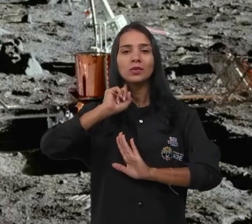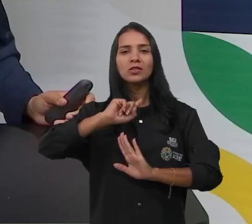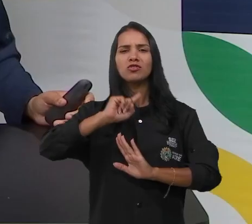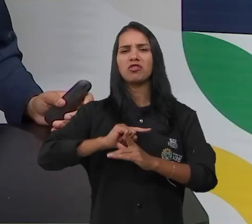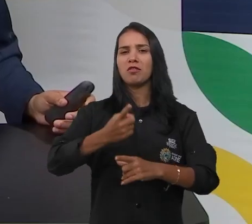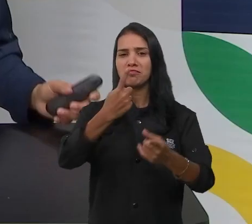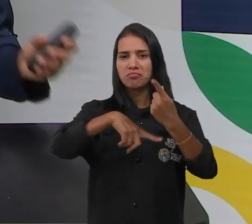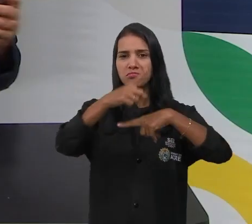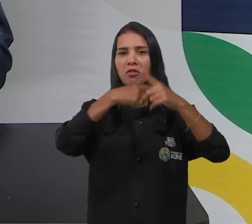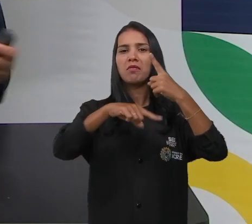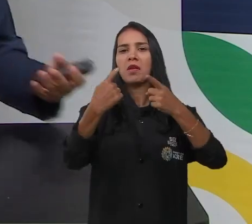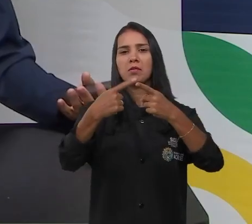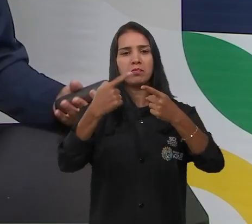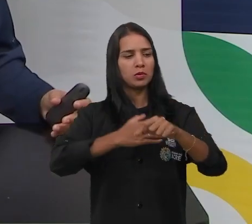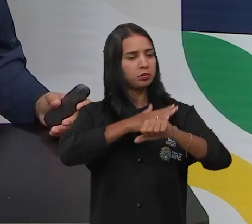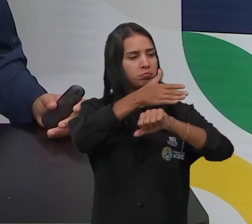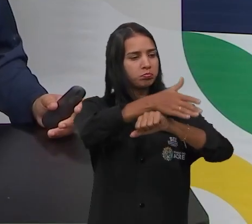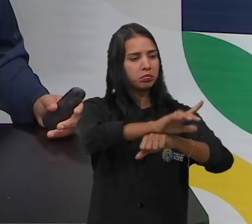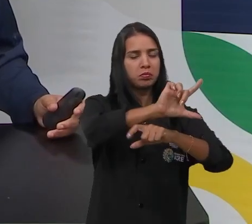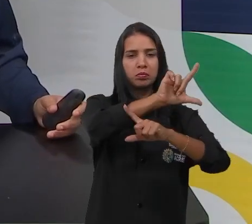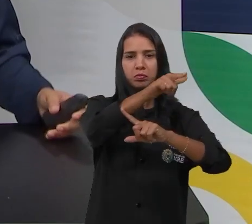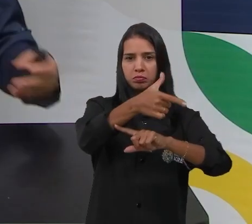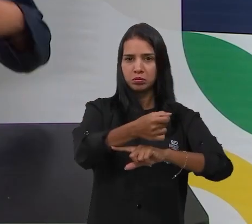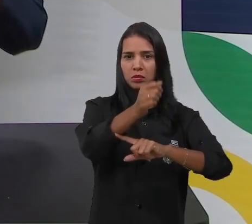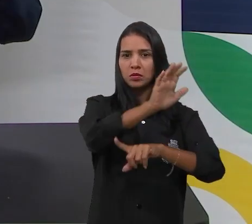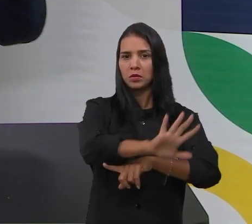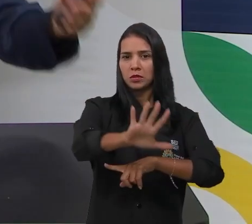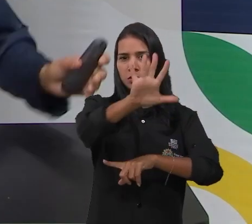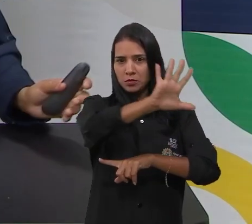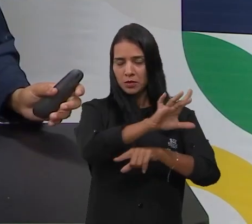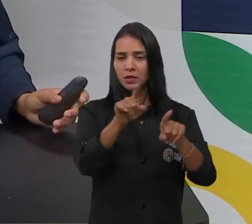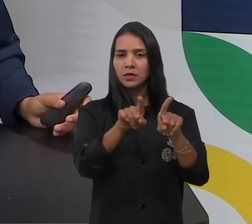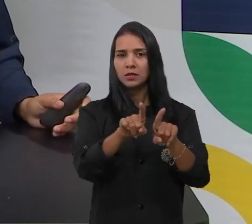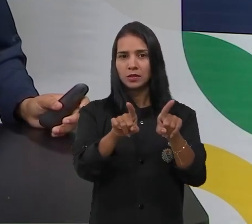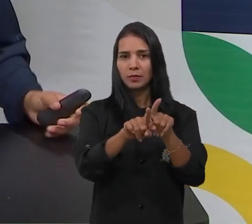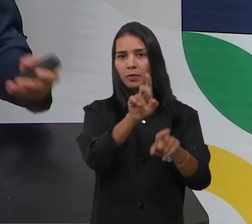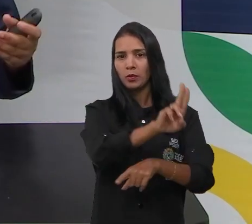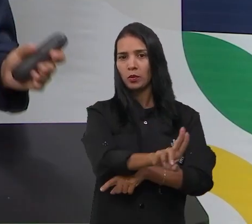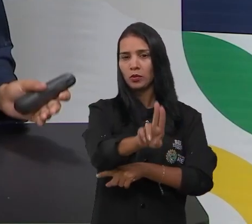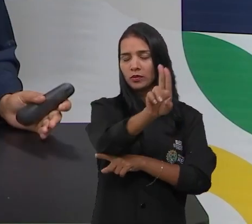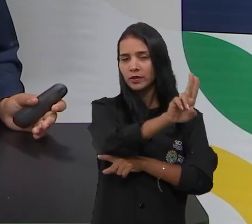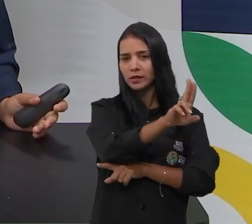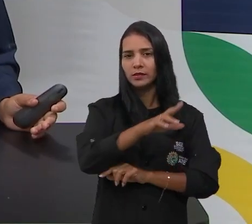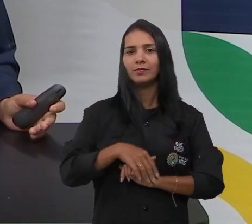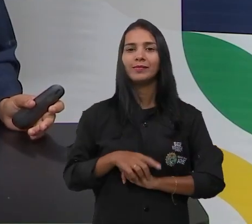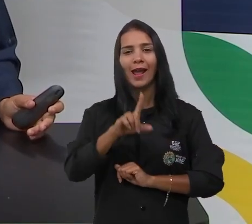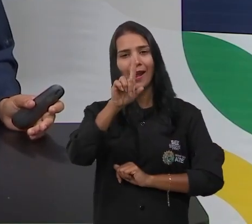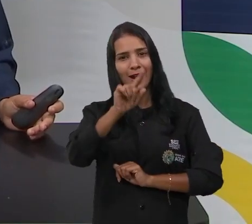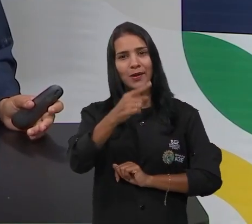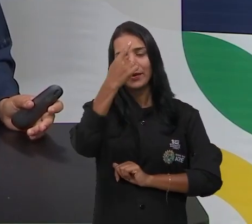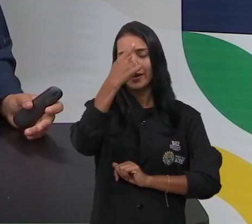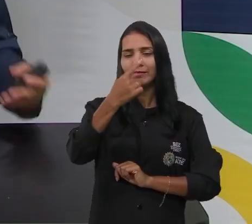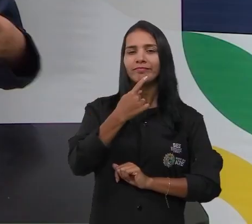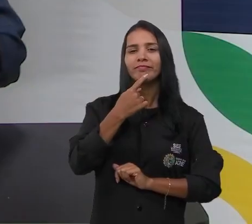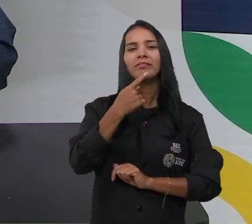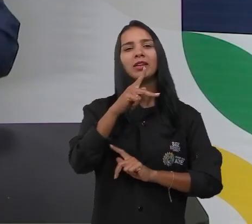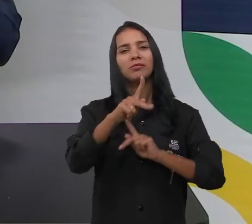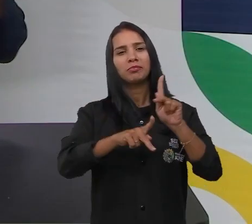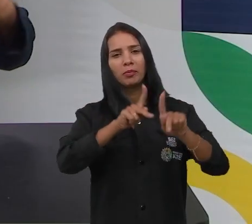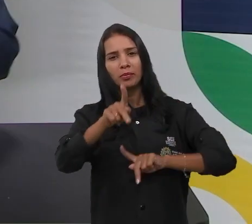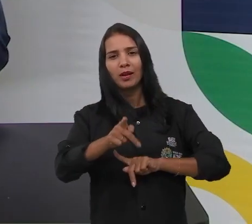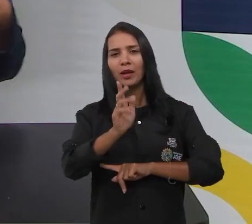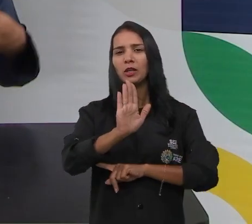espaço lunar. Então, é uma imagem muito popular da época, muito conhecida, e